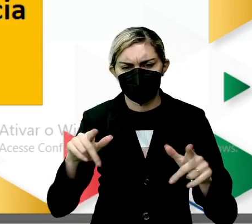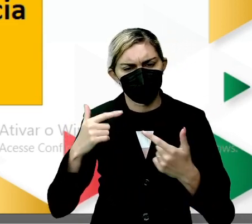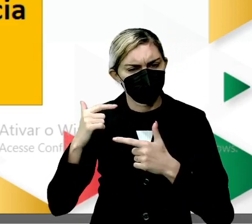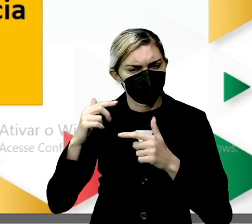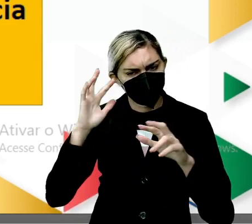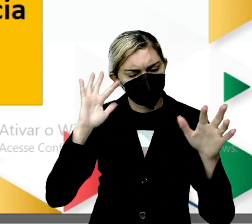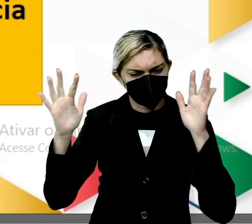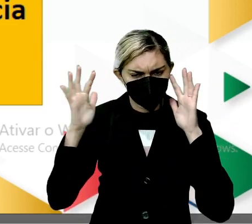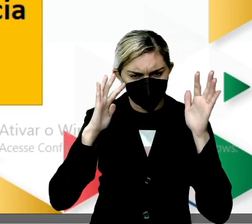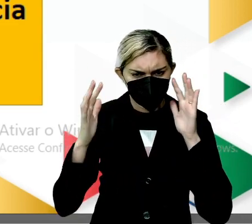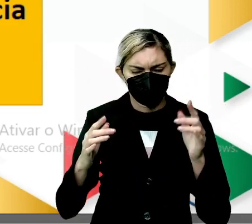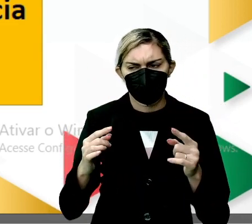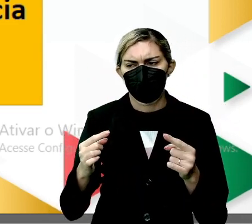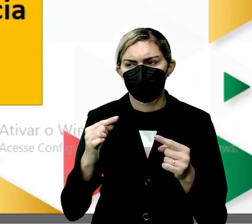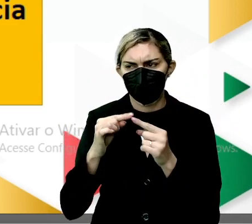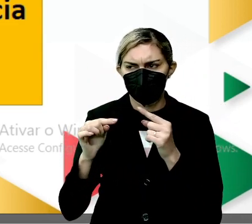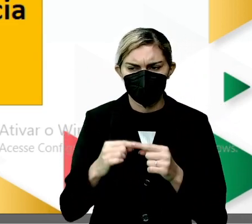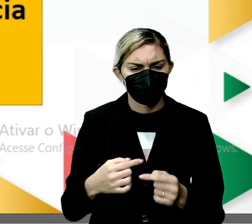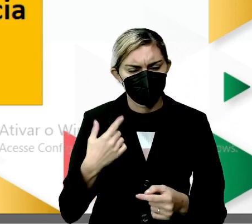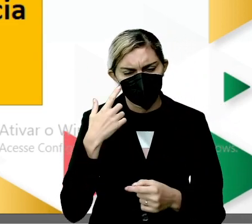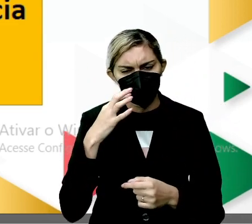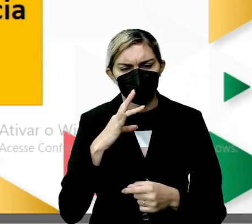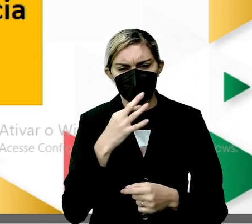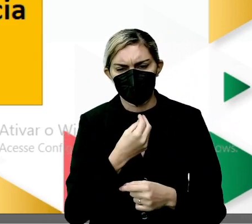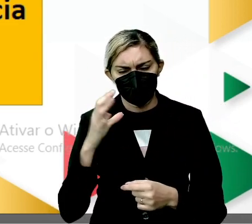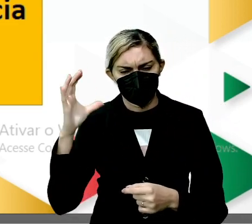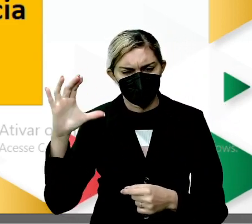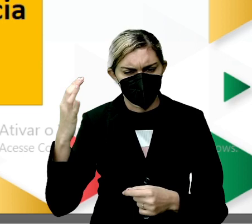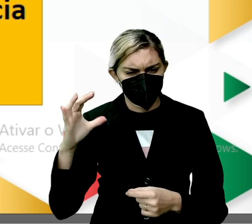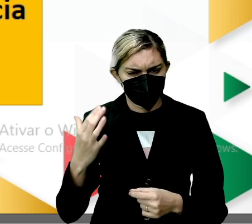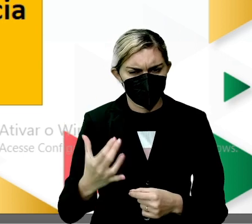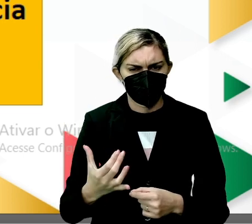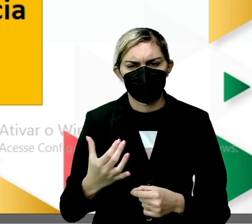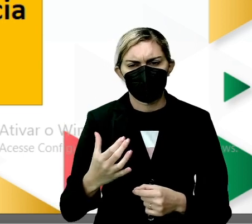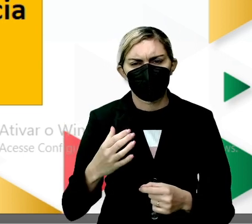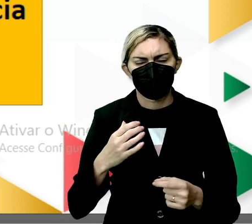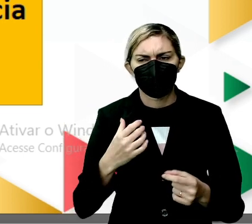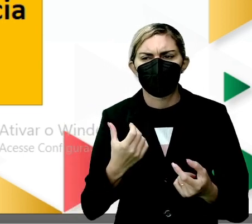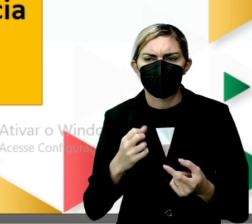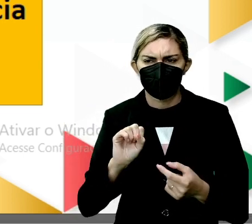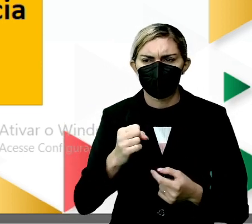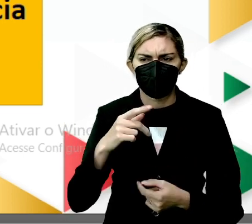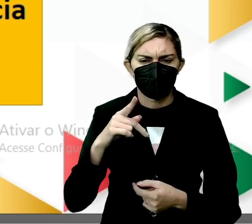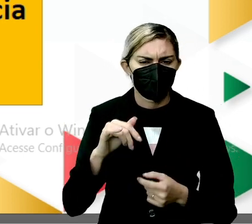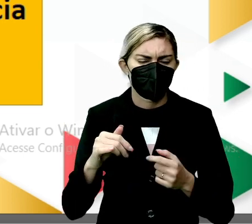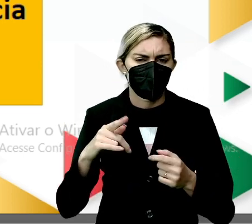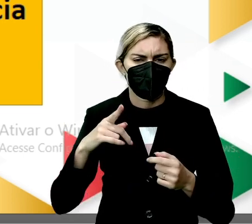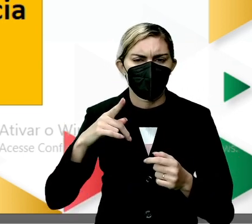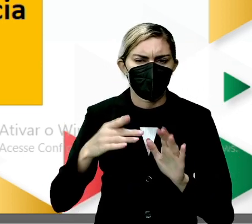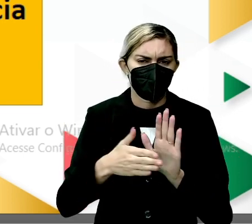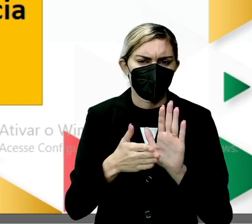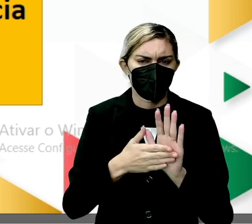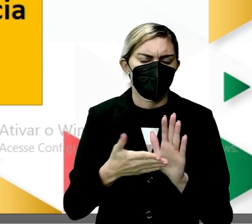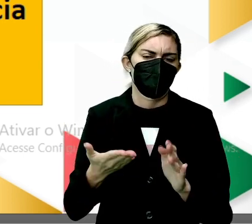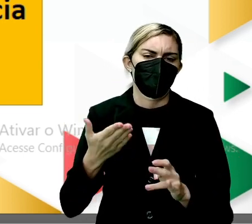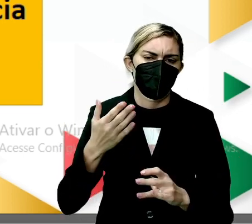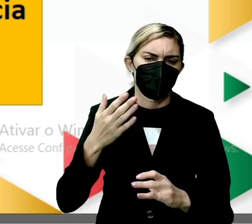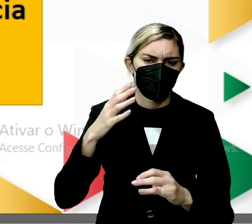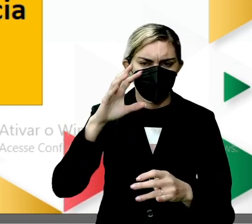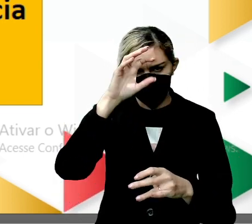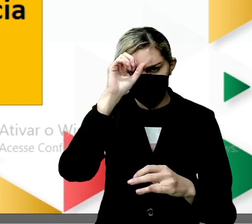filosóficas e incoerências do conhecimento científico superáveis mediante o paradigma espírita da